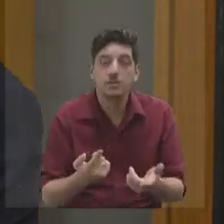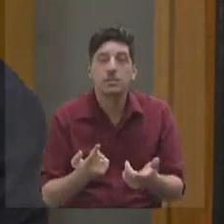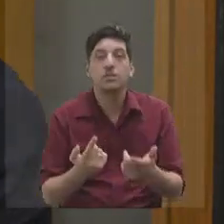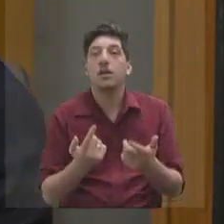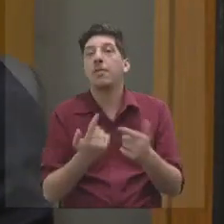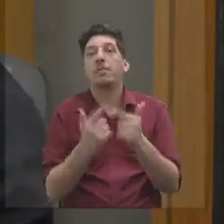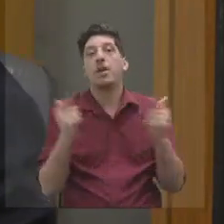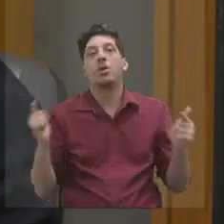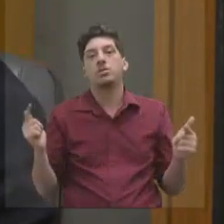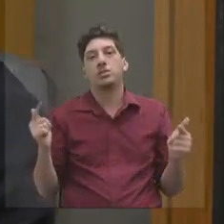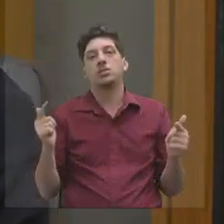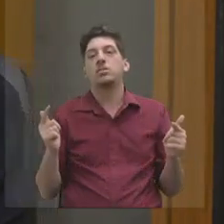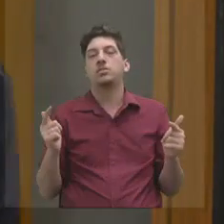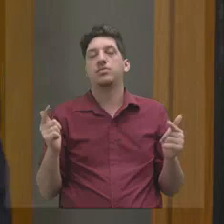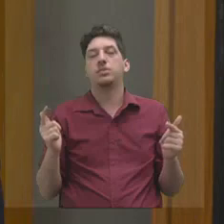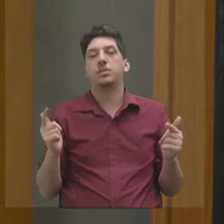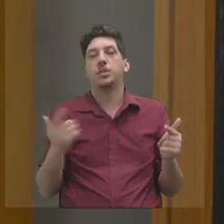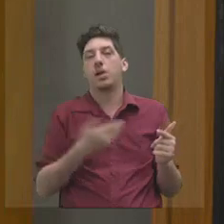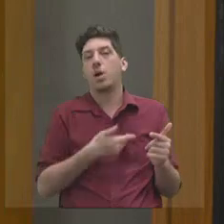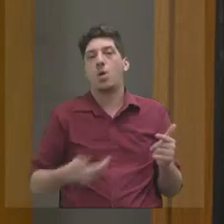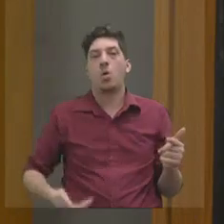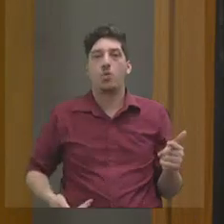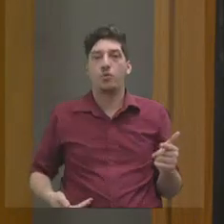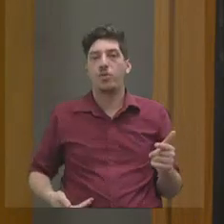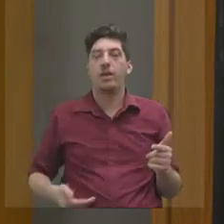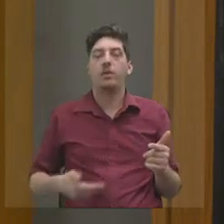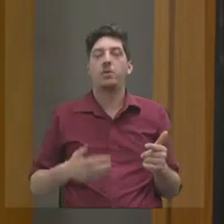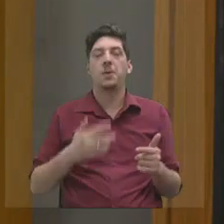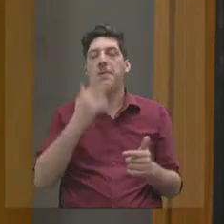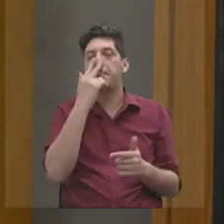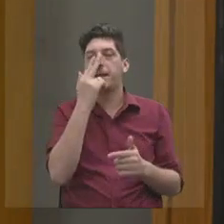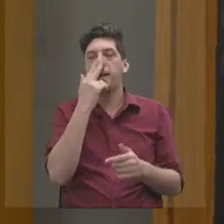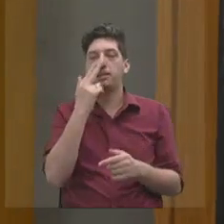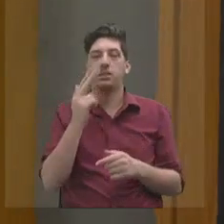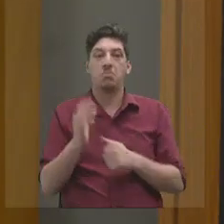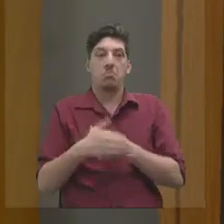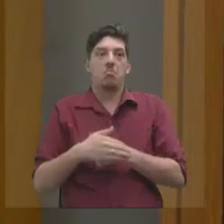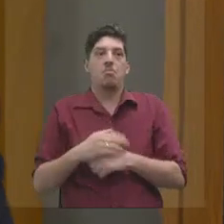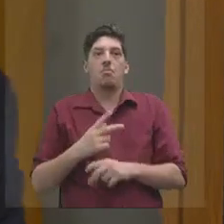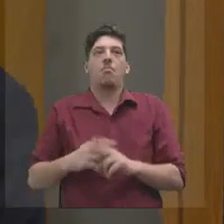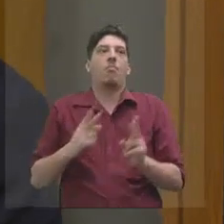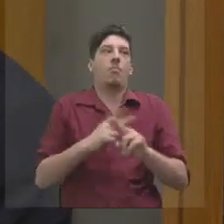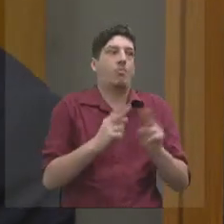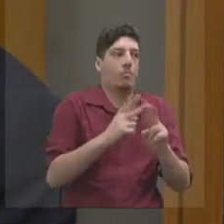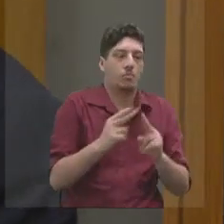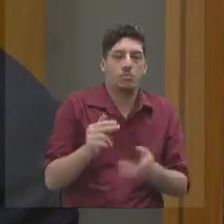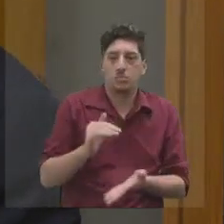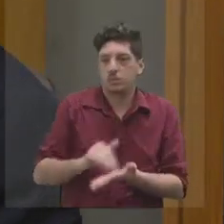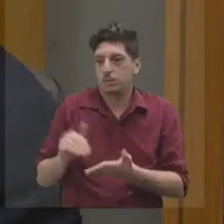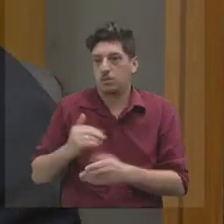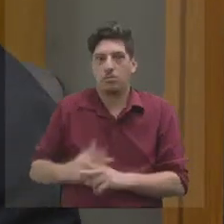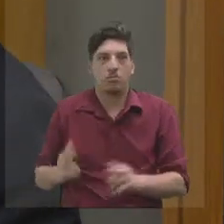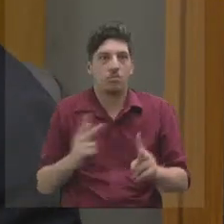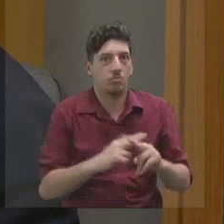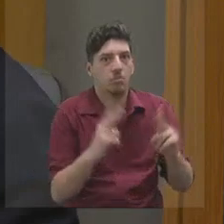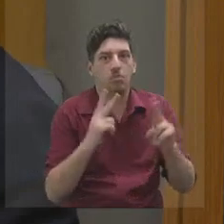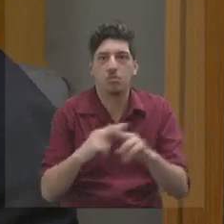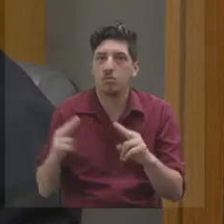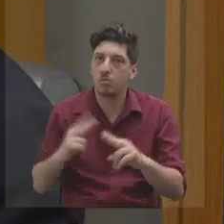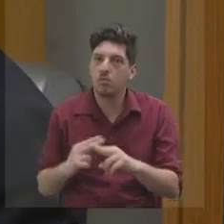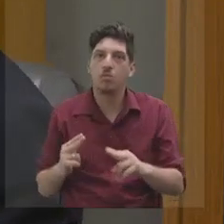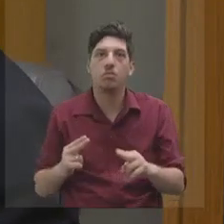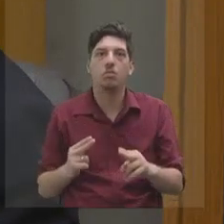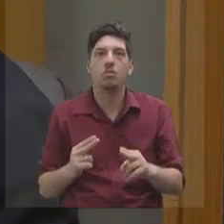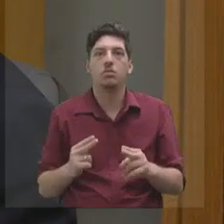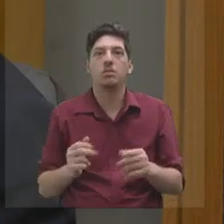não estamos tendo um governo omisso com secretarias oumícias omissas com os